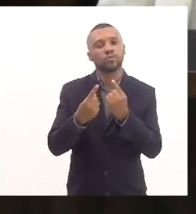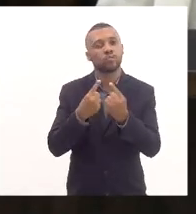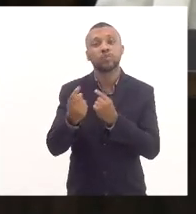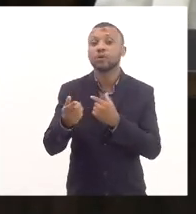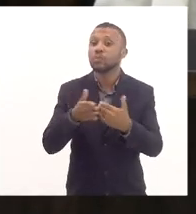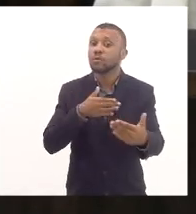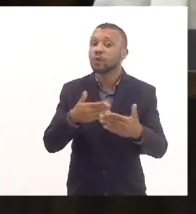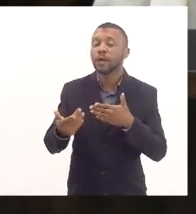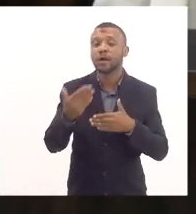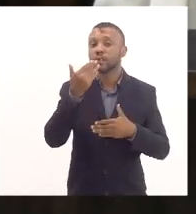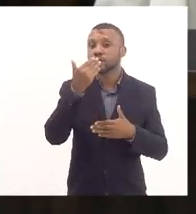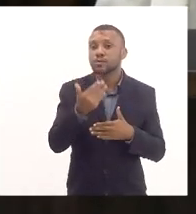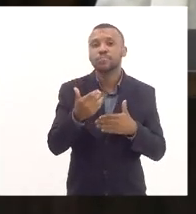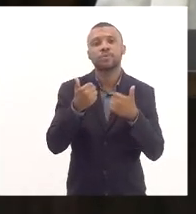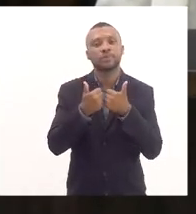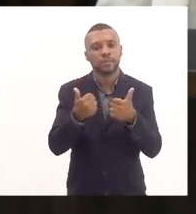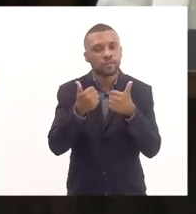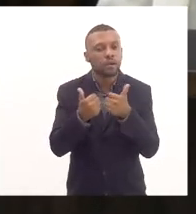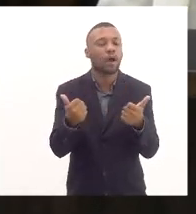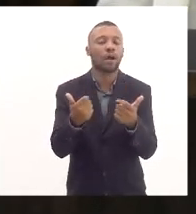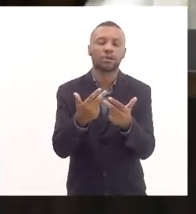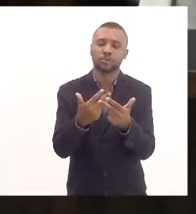qualquer modalidade de transporte e